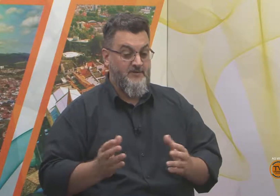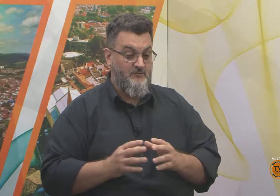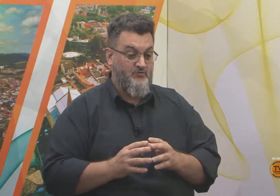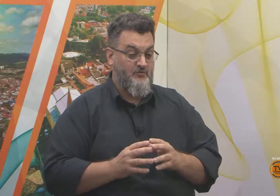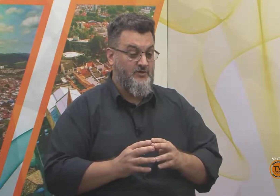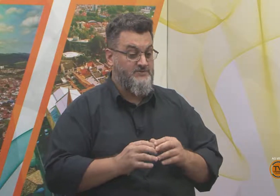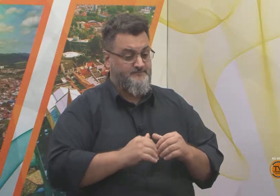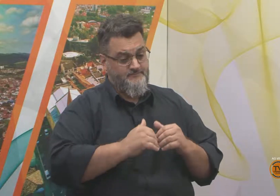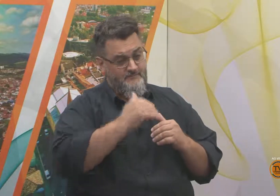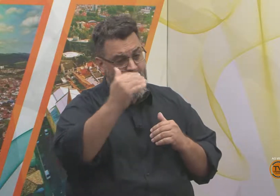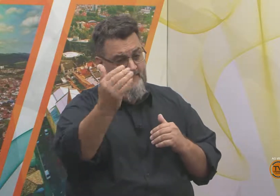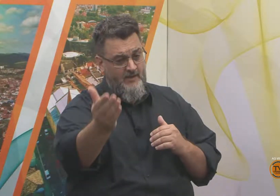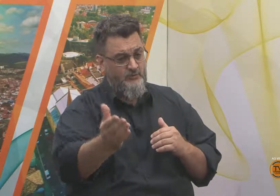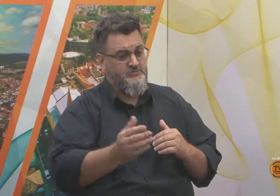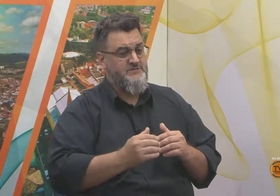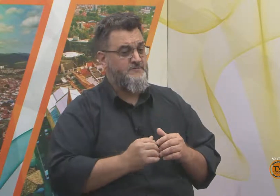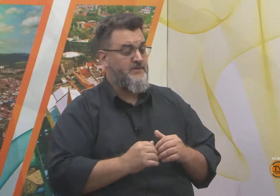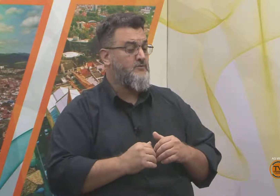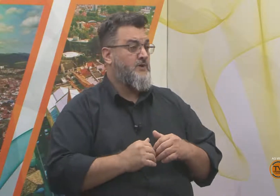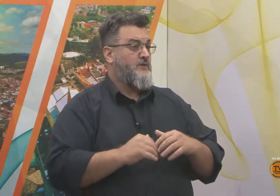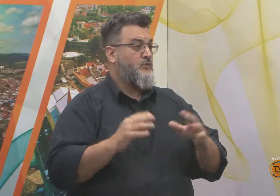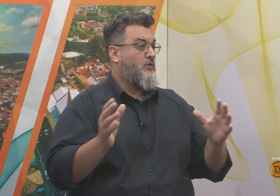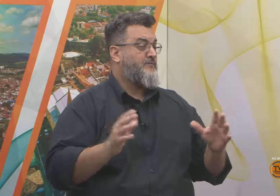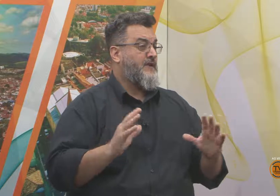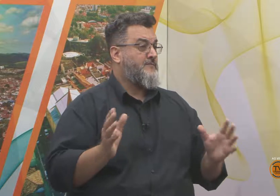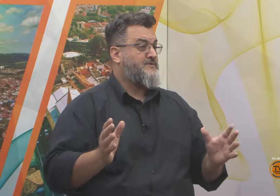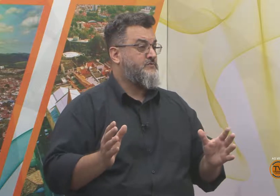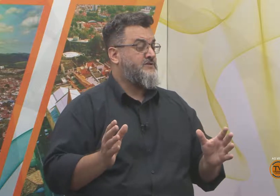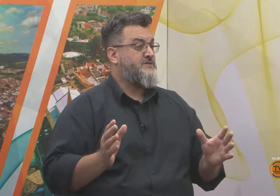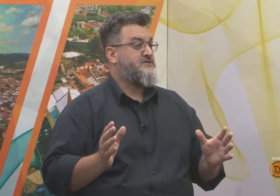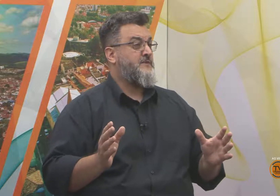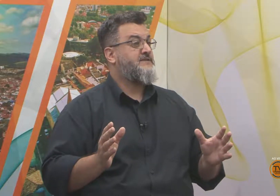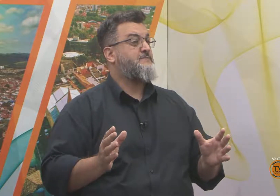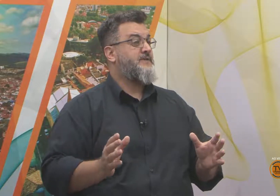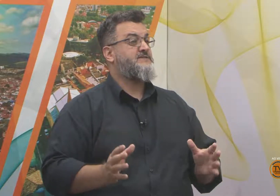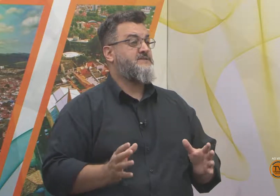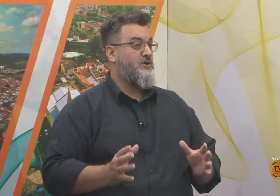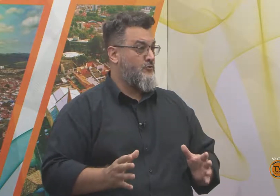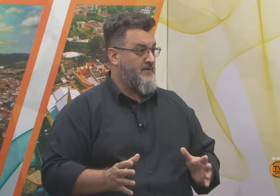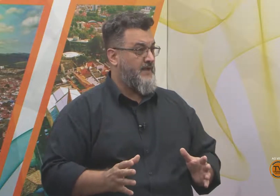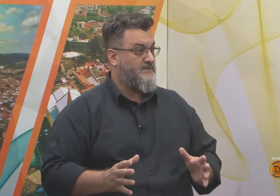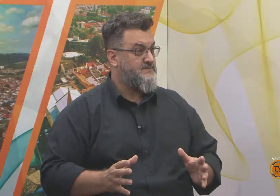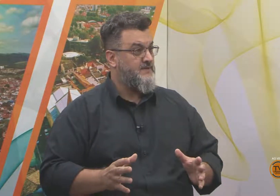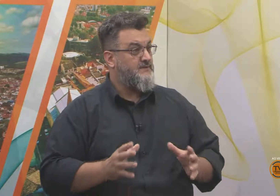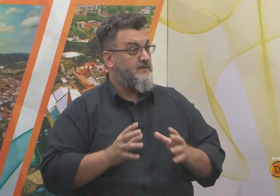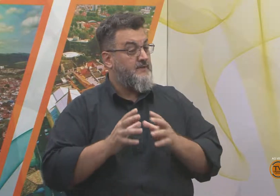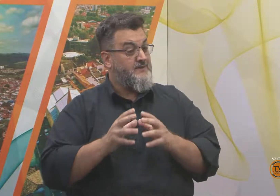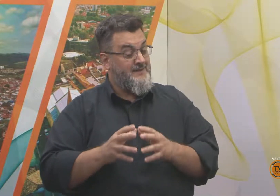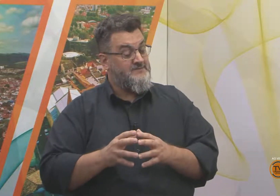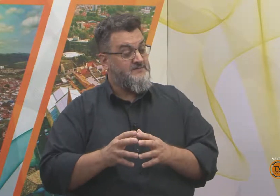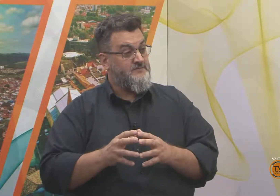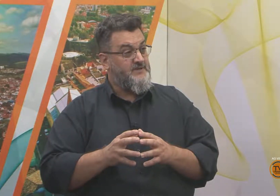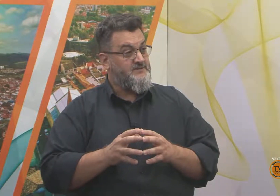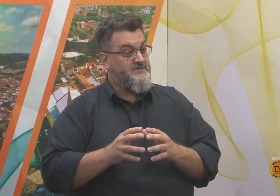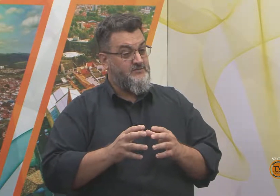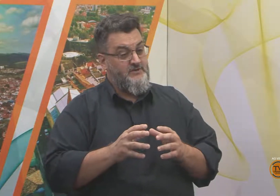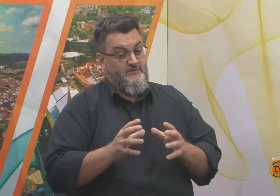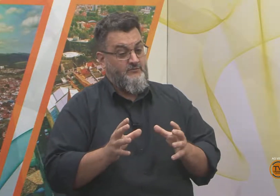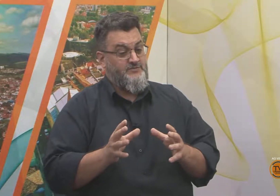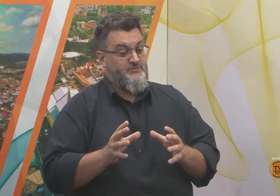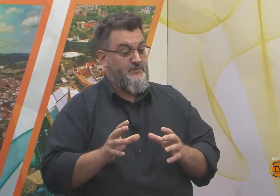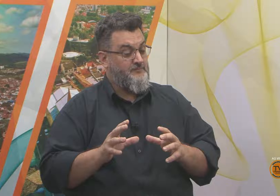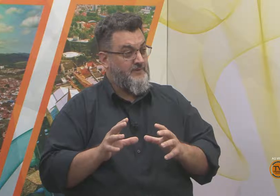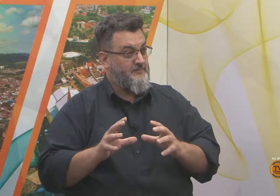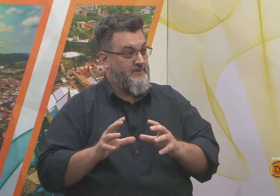econômica também muito forte, alto desemprego, no qual ficaram bastante conhecidas as chamadas empresas recuperadas, né? E essas empresas